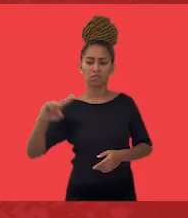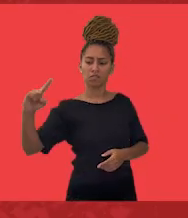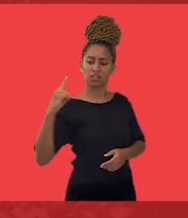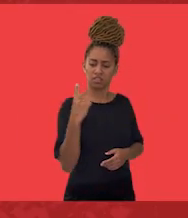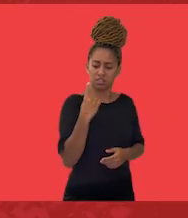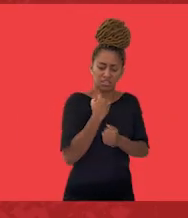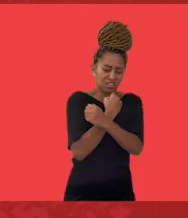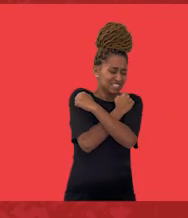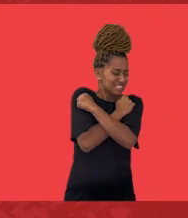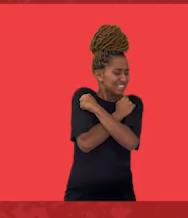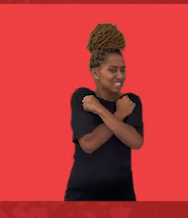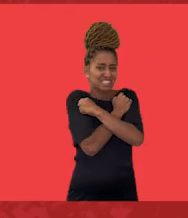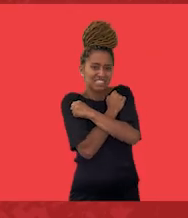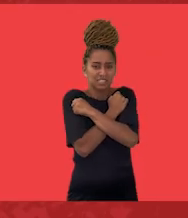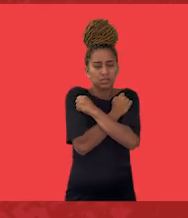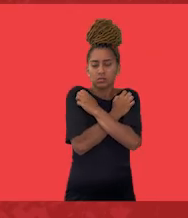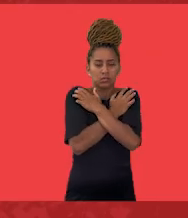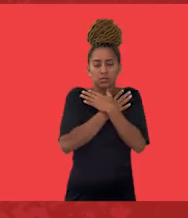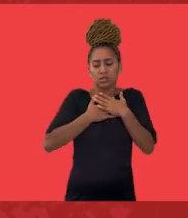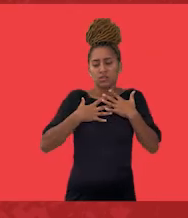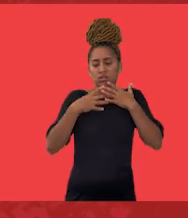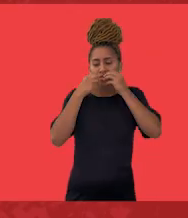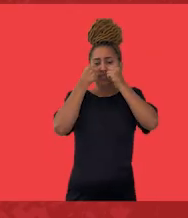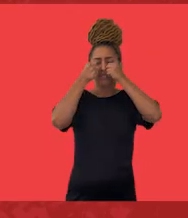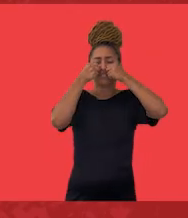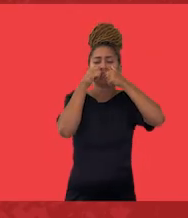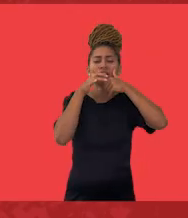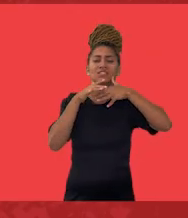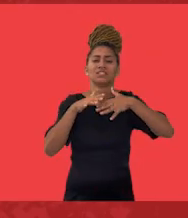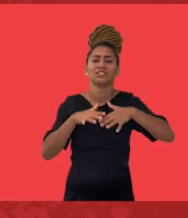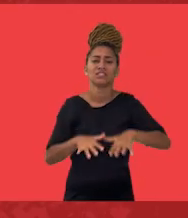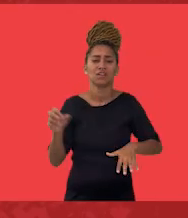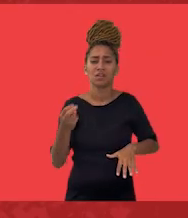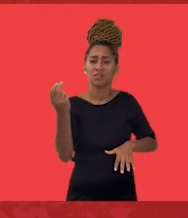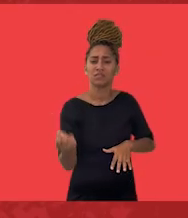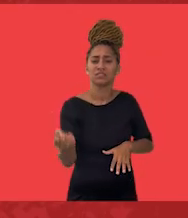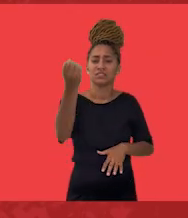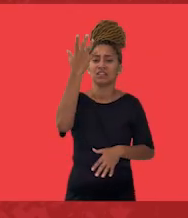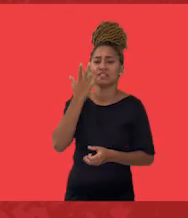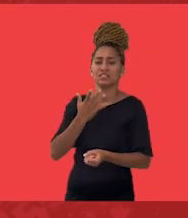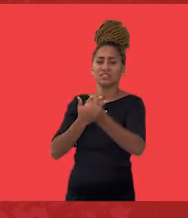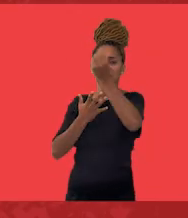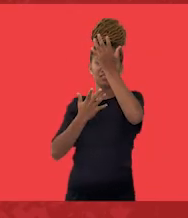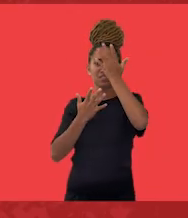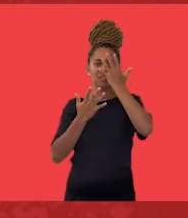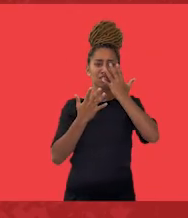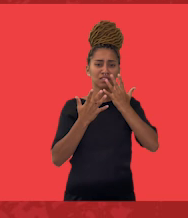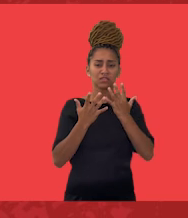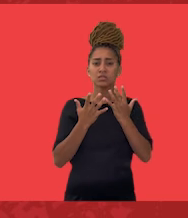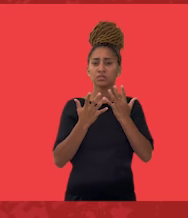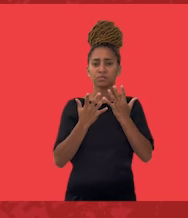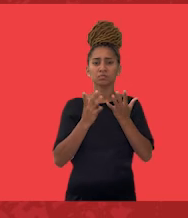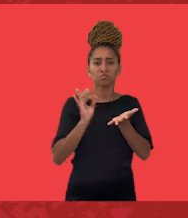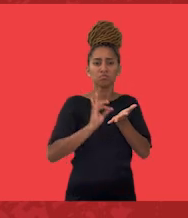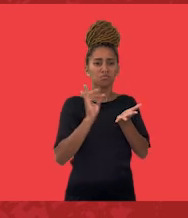camarim e eu dissesse, saia, e você me trouxesse uma linda saia de